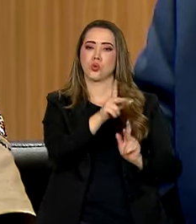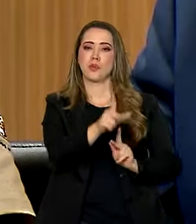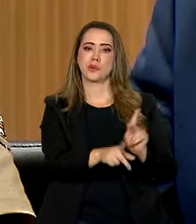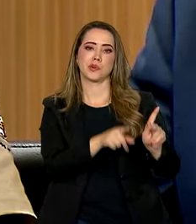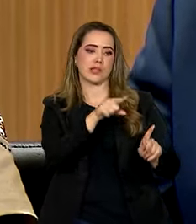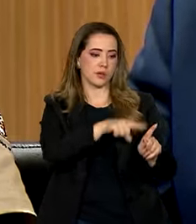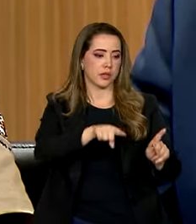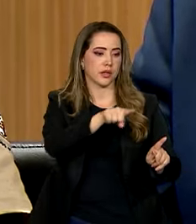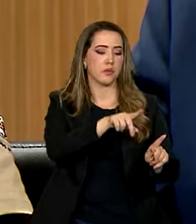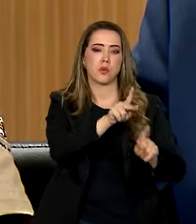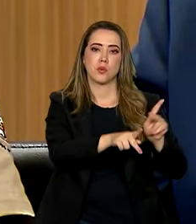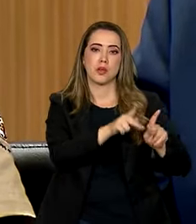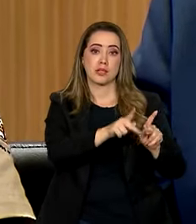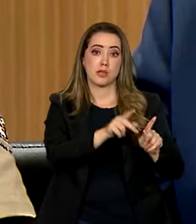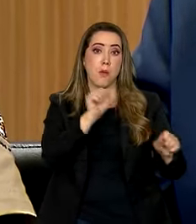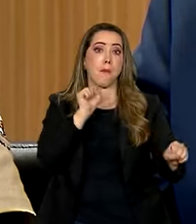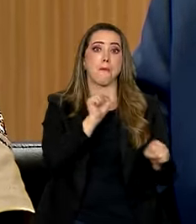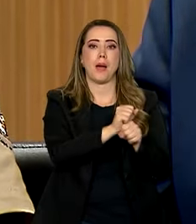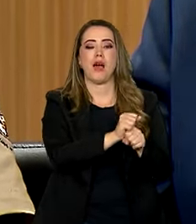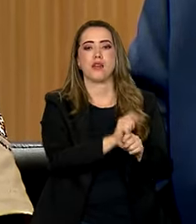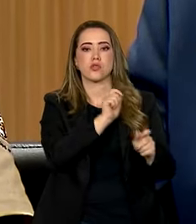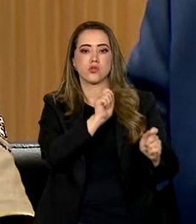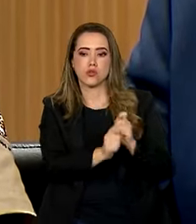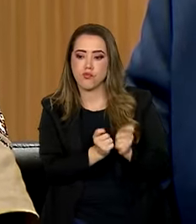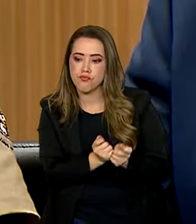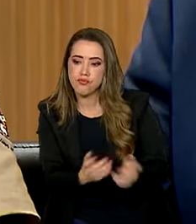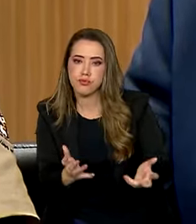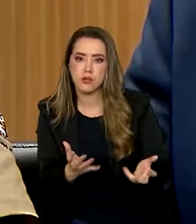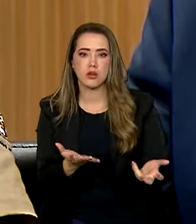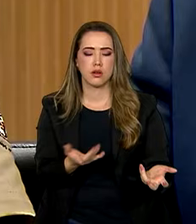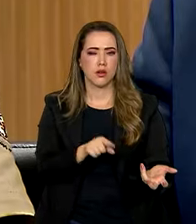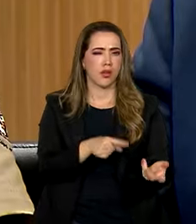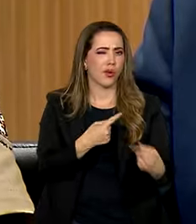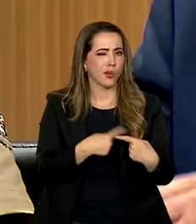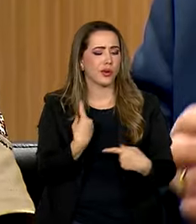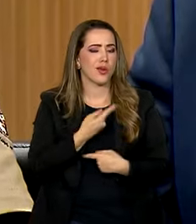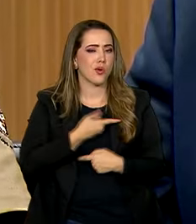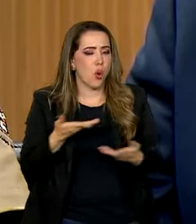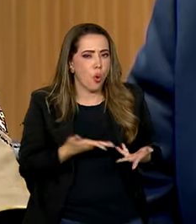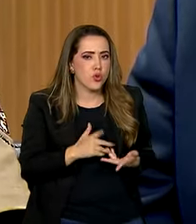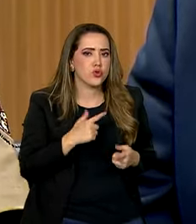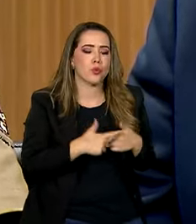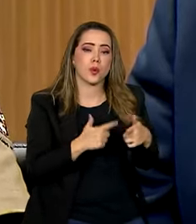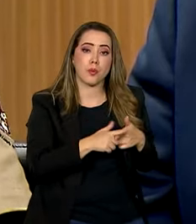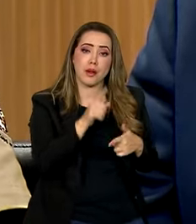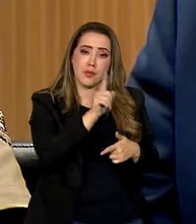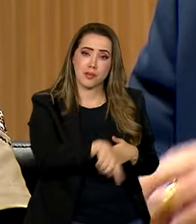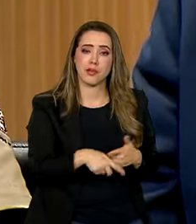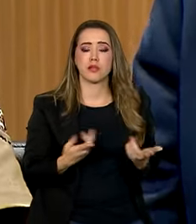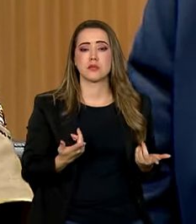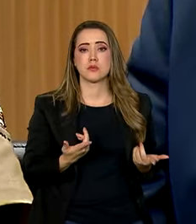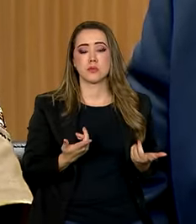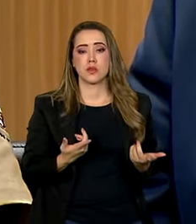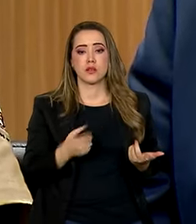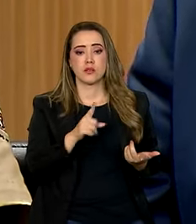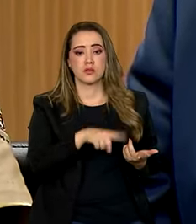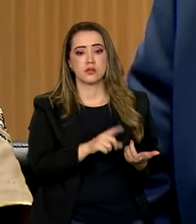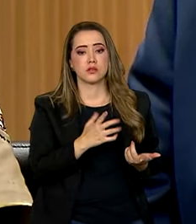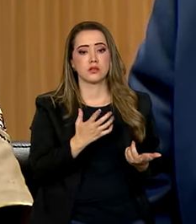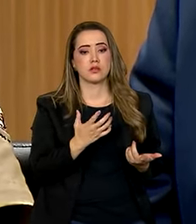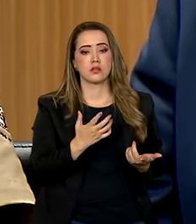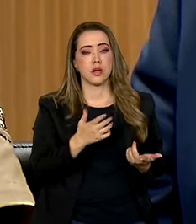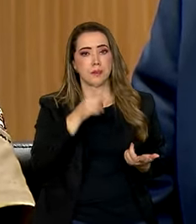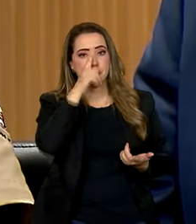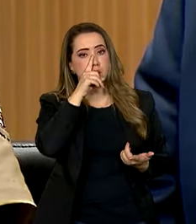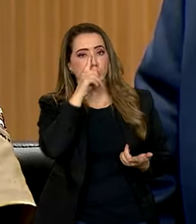para que se pare de atear fogo, porque o que nós temos hoje é uma situação